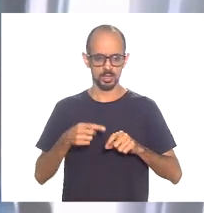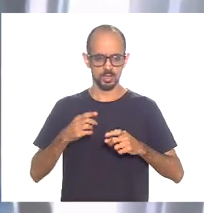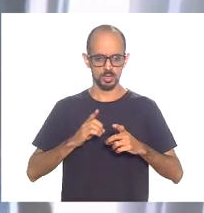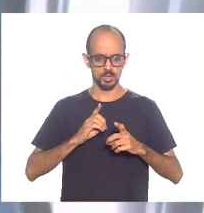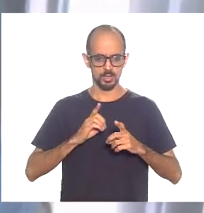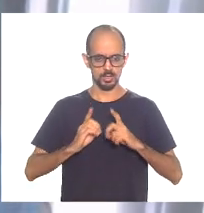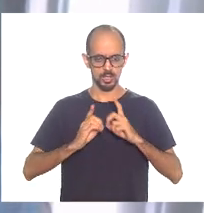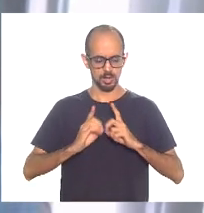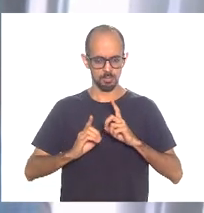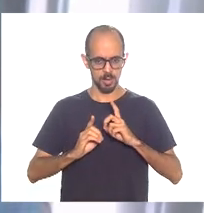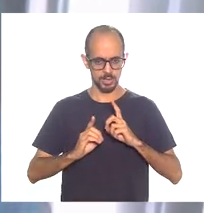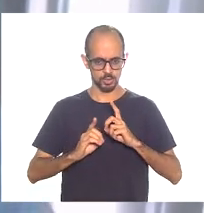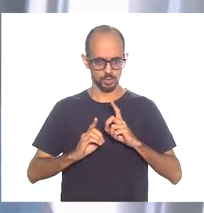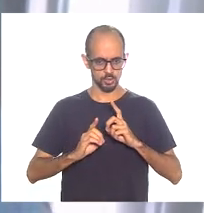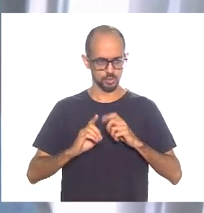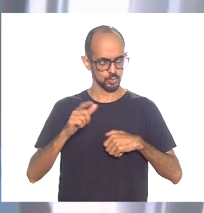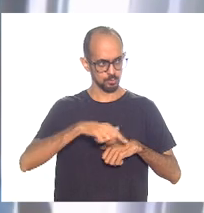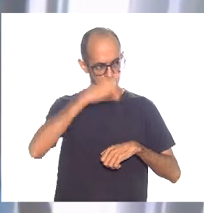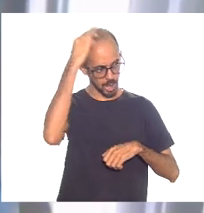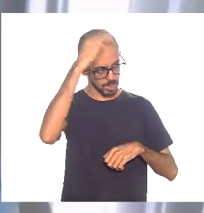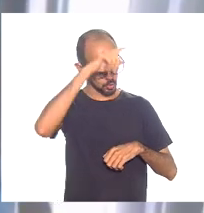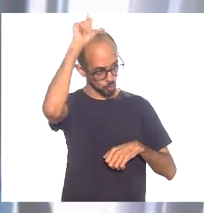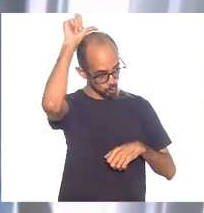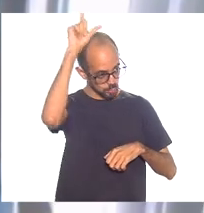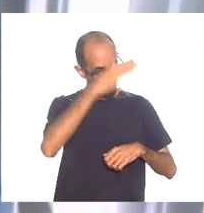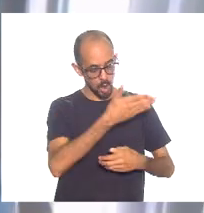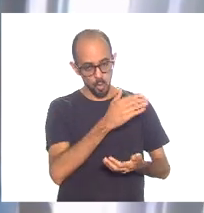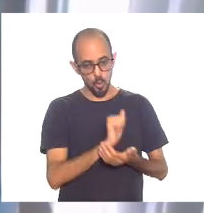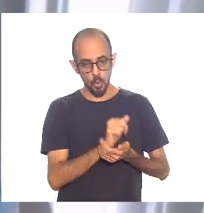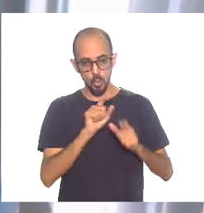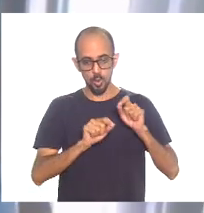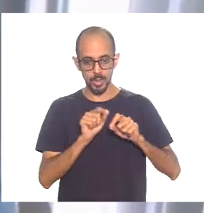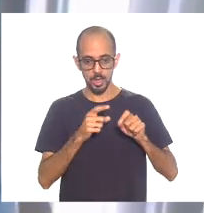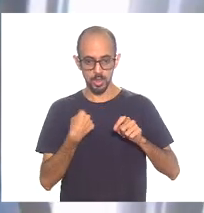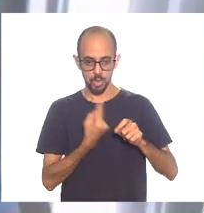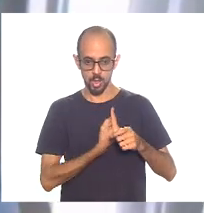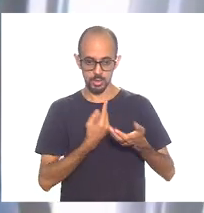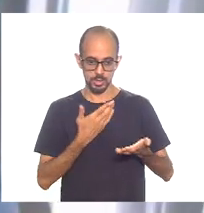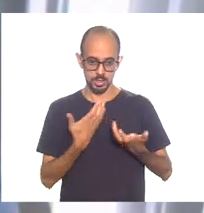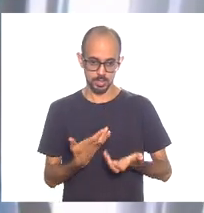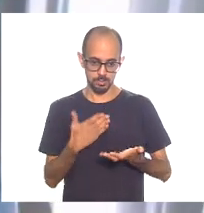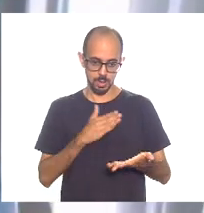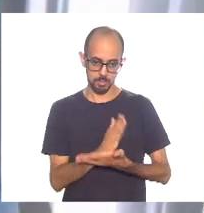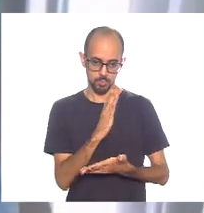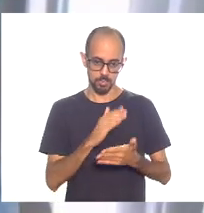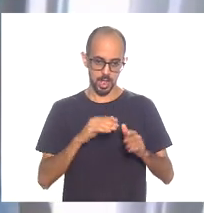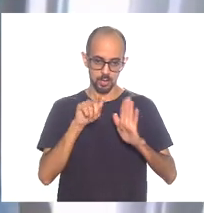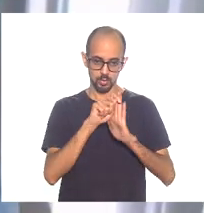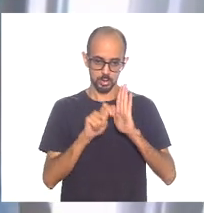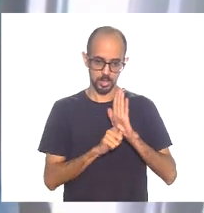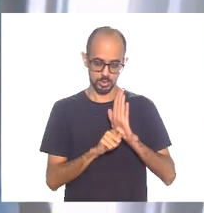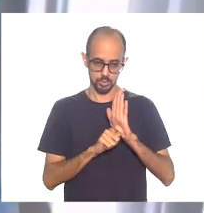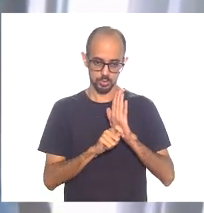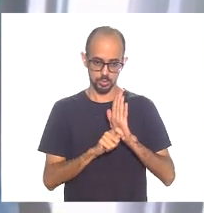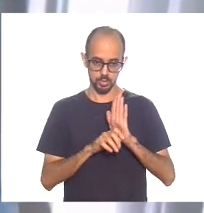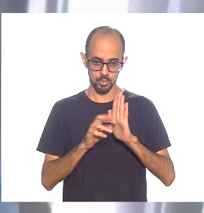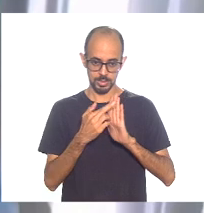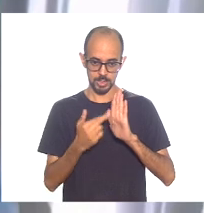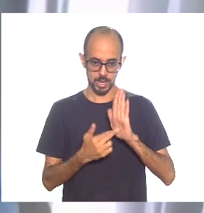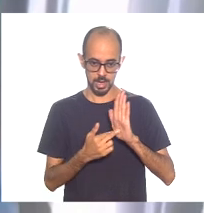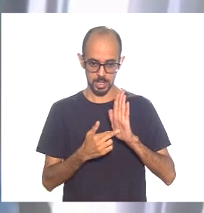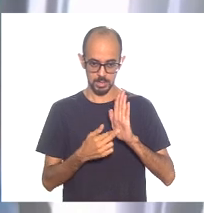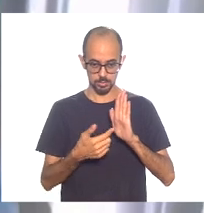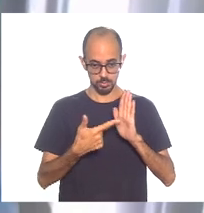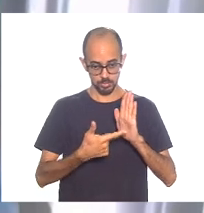Márcio Pacheco e o deputado Luiz Paulo. A gente quer aprovar o texto com essas regras, né, para os leilões